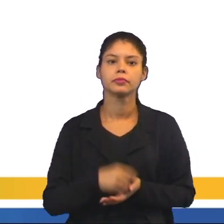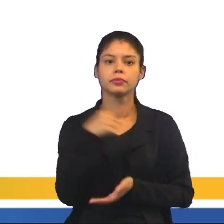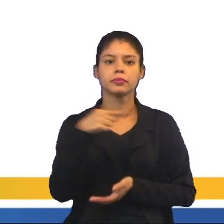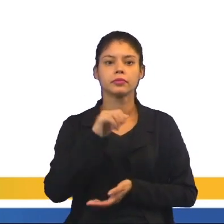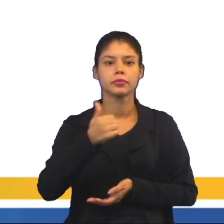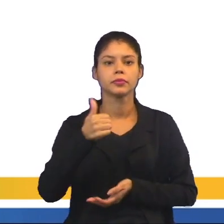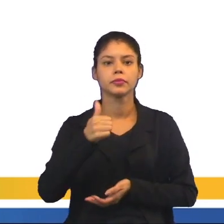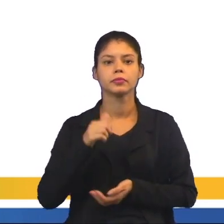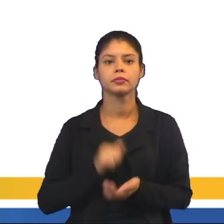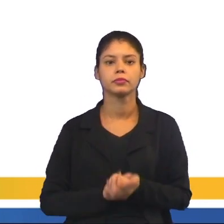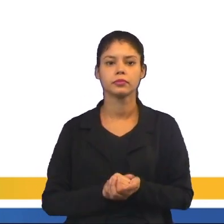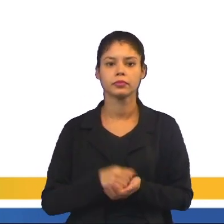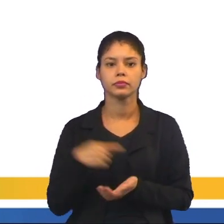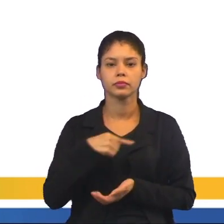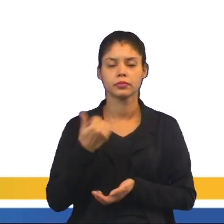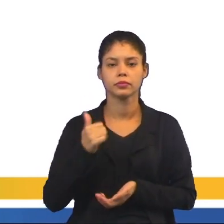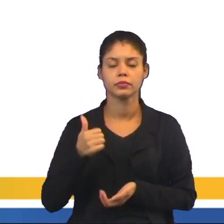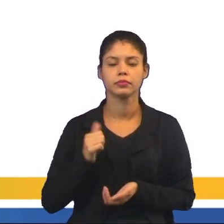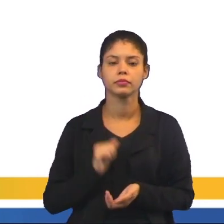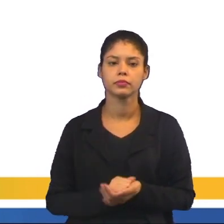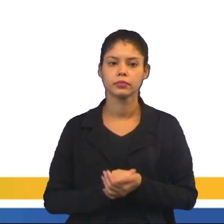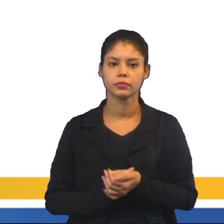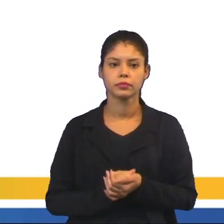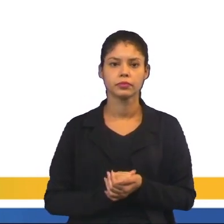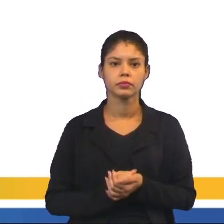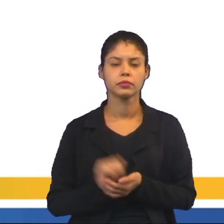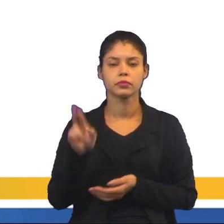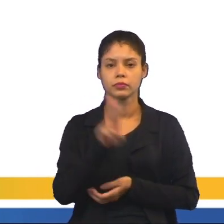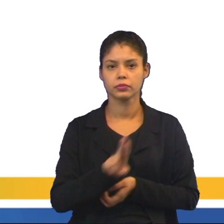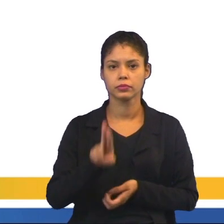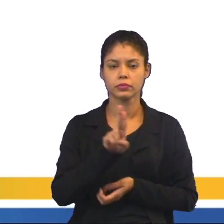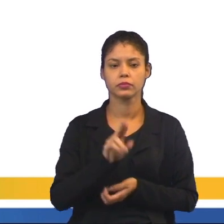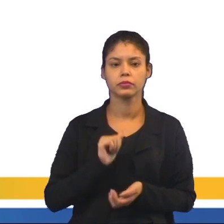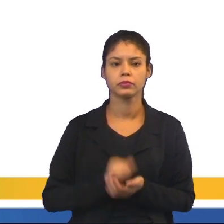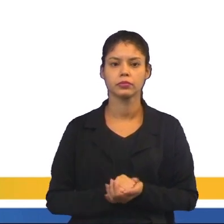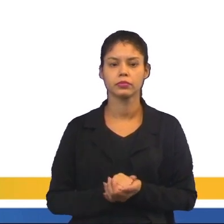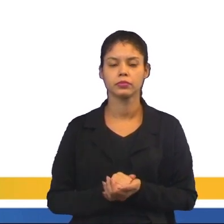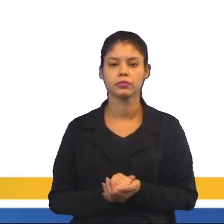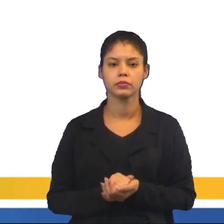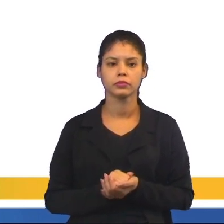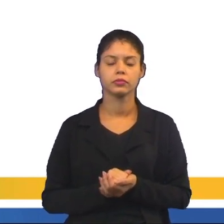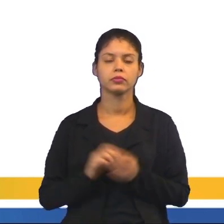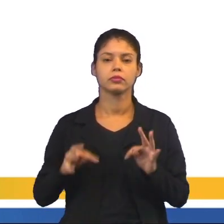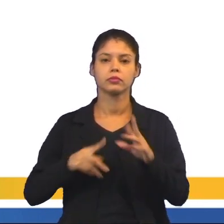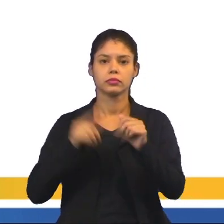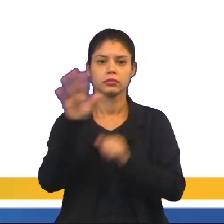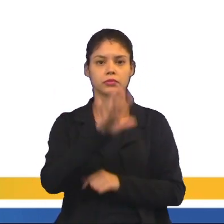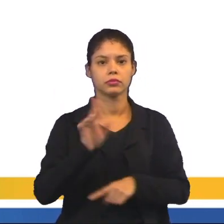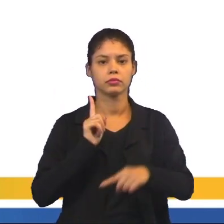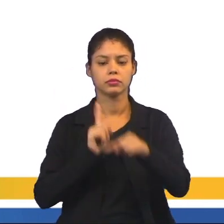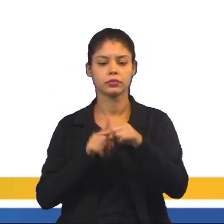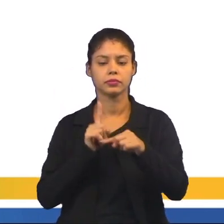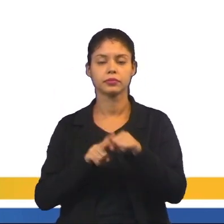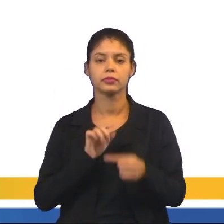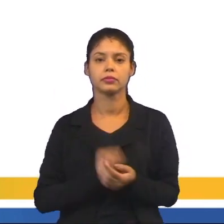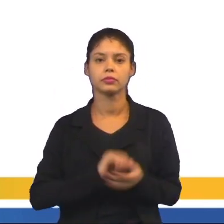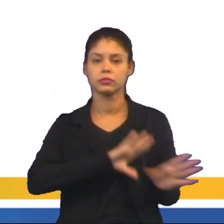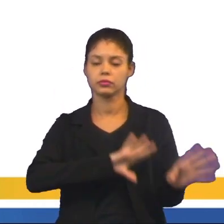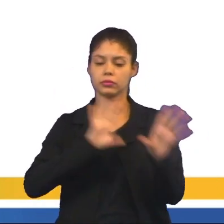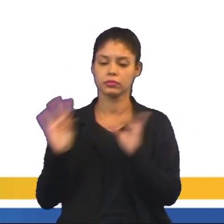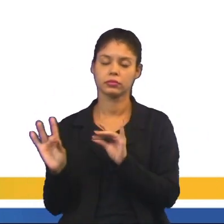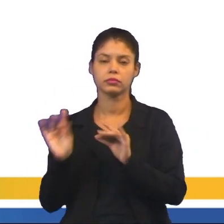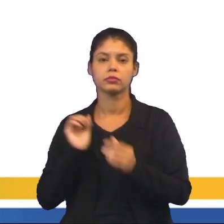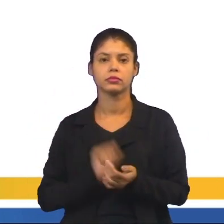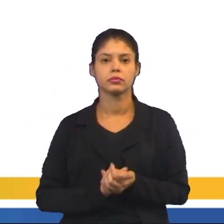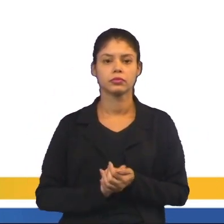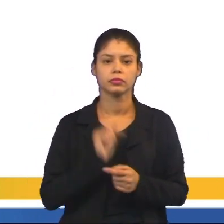menos 11y igual a menos 11. Utiliza o menos a, tornando todo ele positivo, ou leva